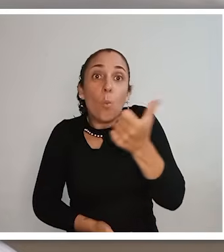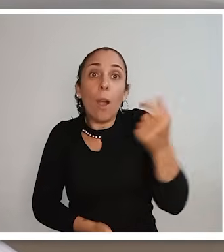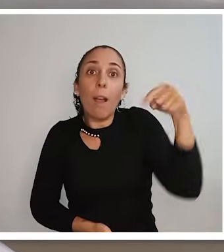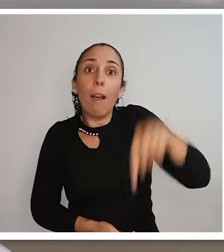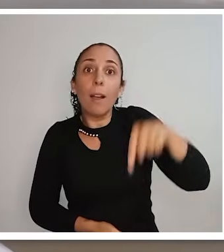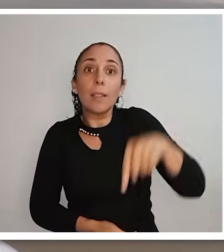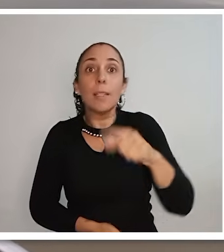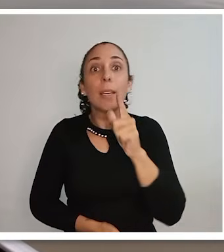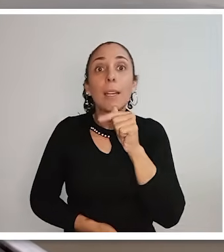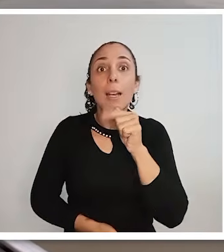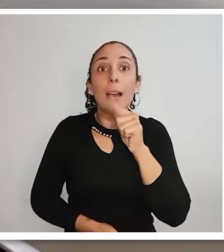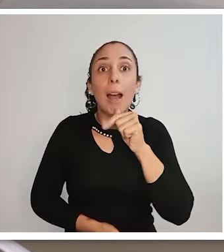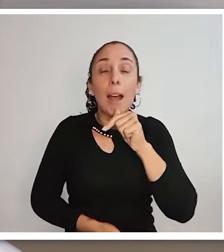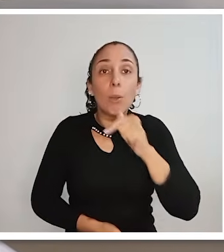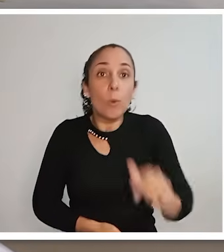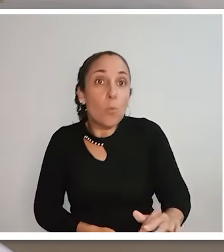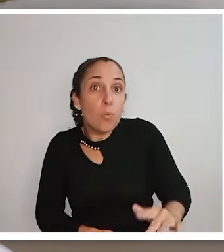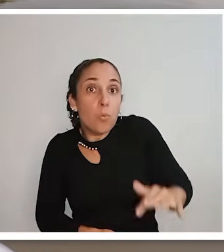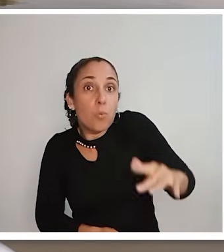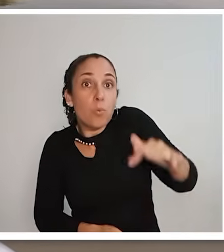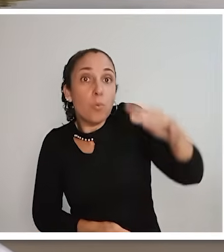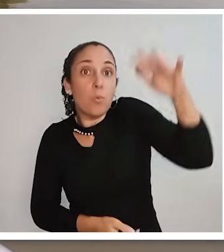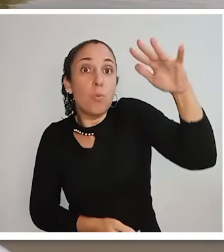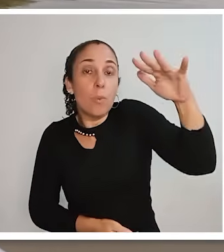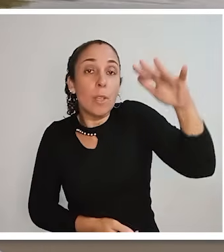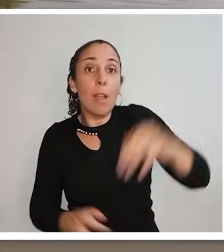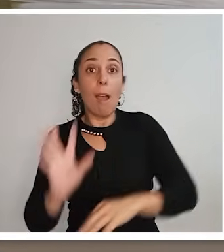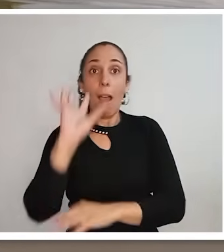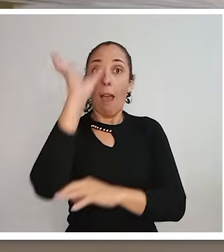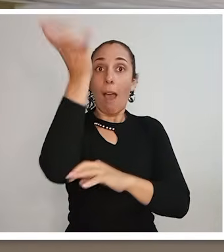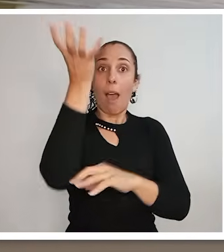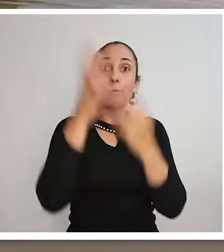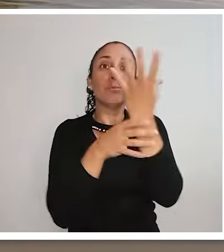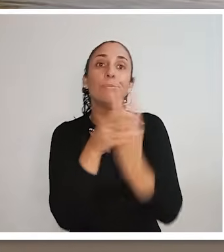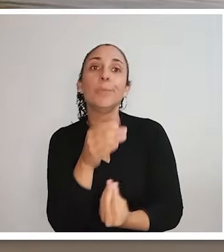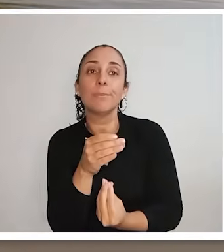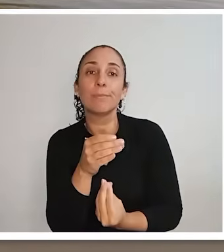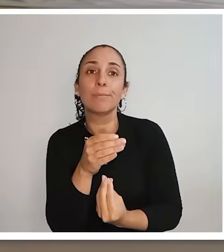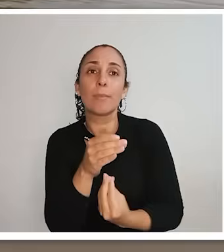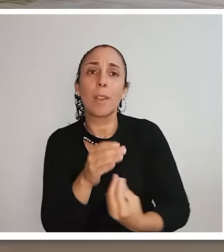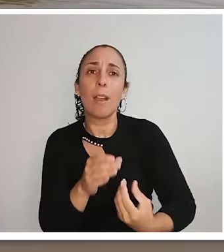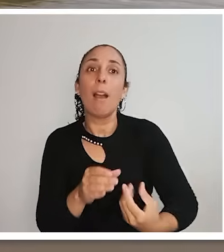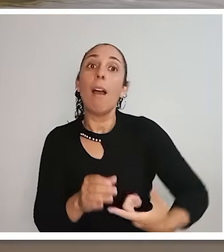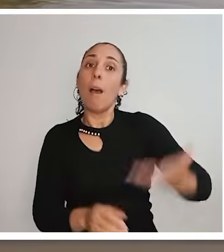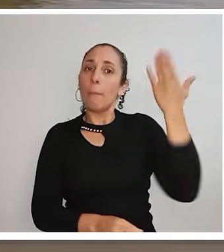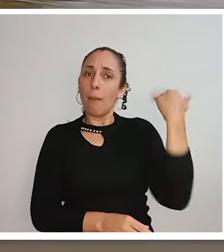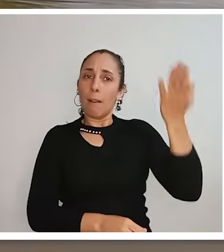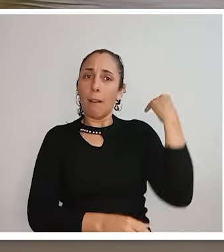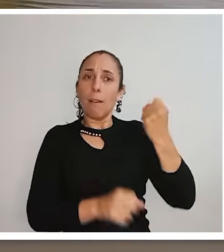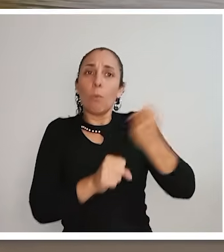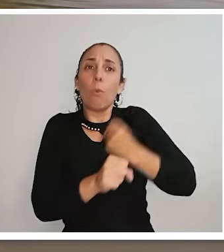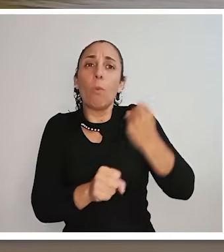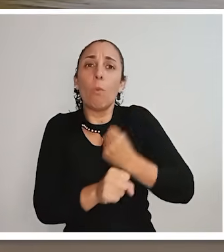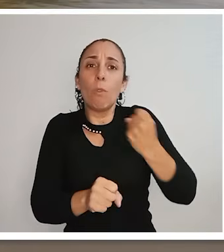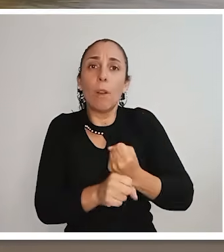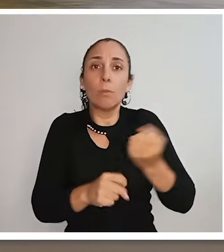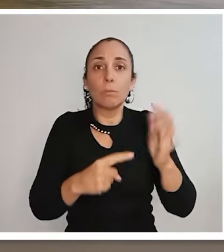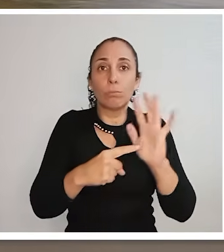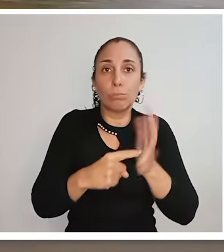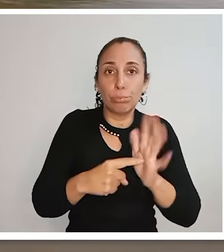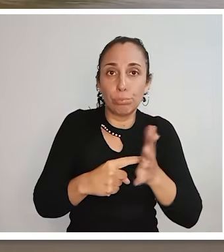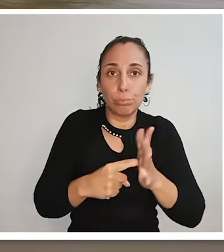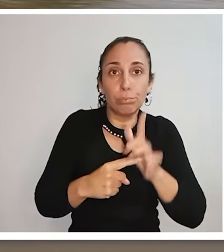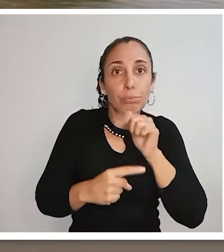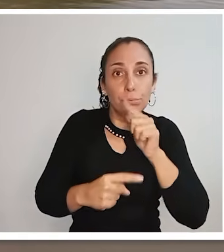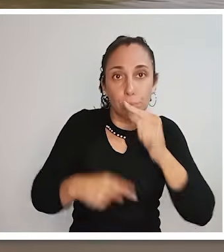trip. Agora, uma curiosidade para vocês. Por muito pouco, toda essa área aqui não foi alagada. Sabe por quê? Porque é o seguinte,